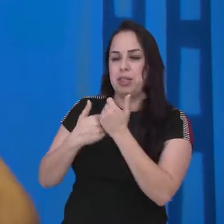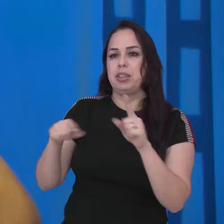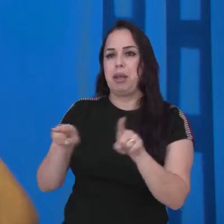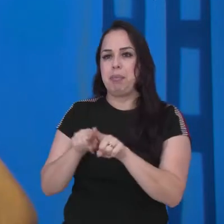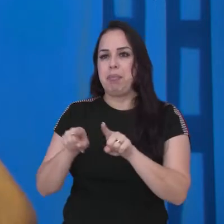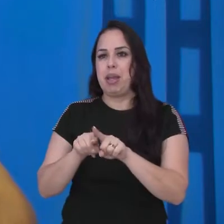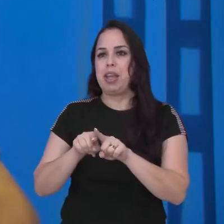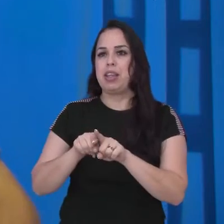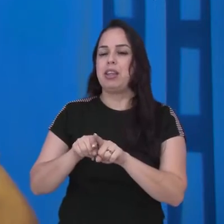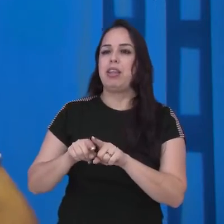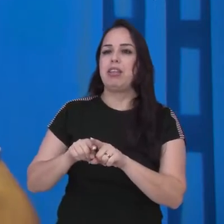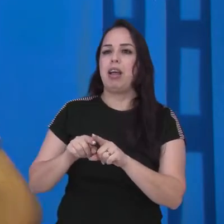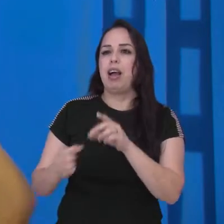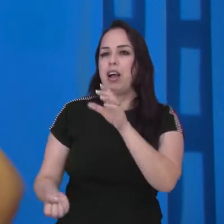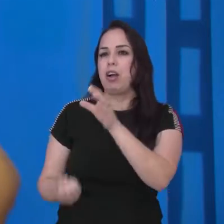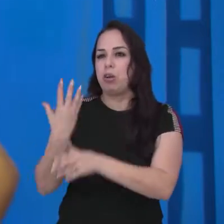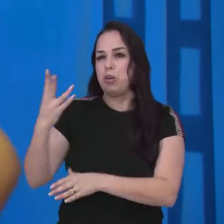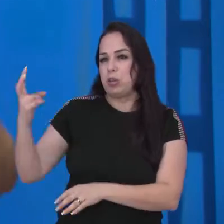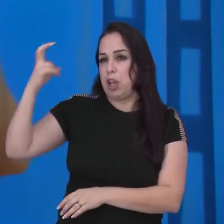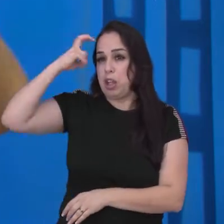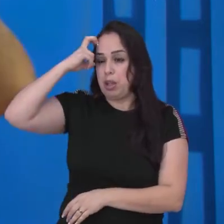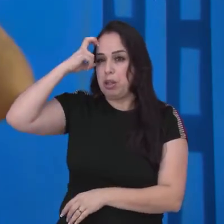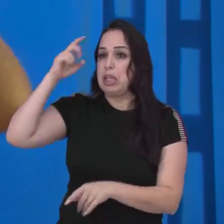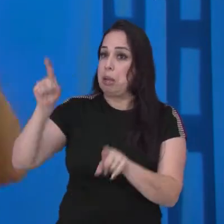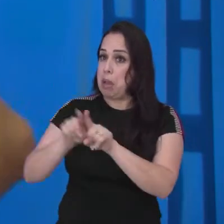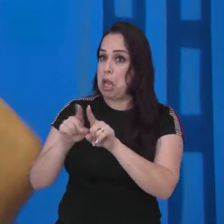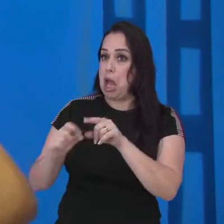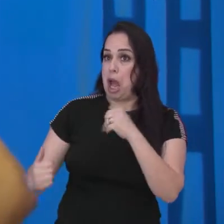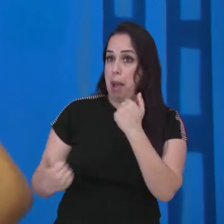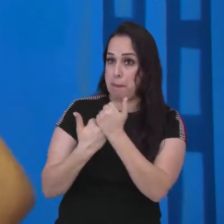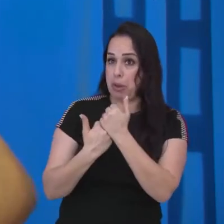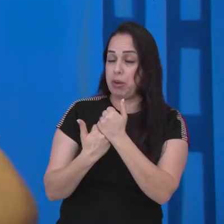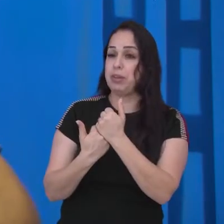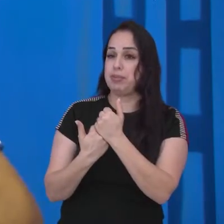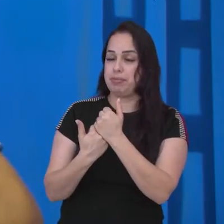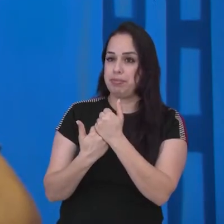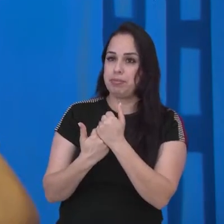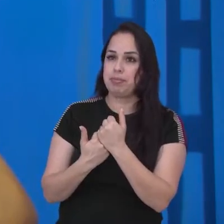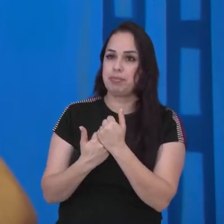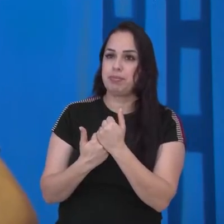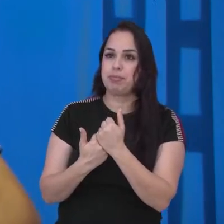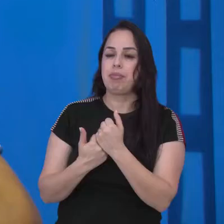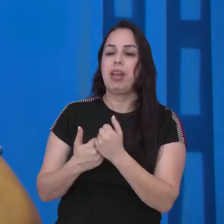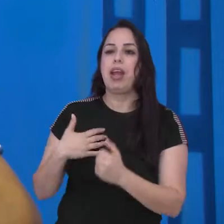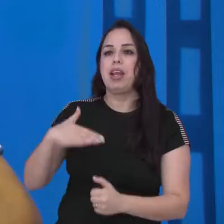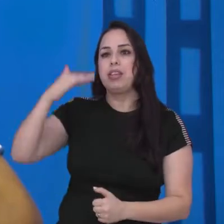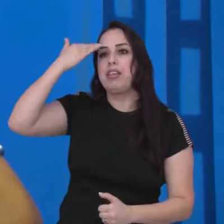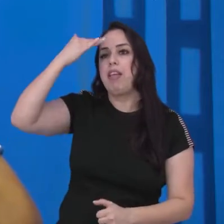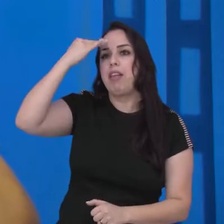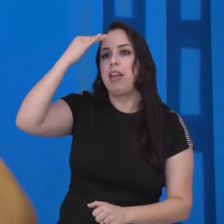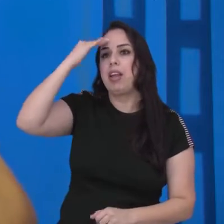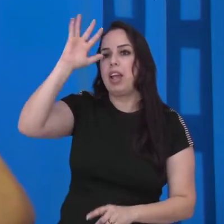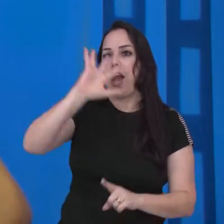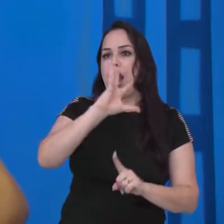Assim, da Fundação Cultural, aqui também a gente tem um apoio de São José, que reconhece essa arte